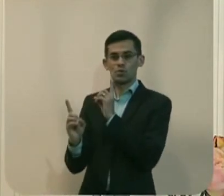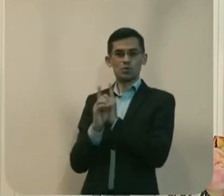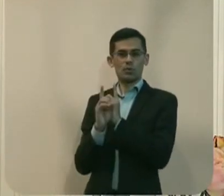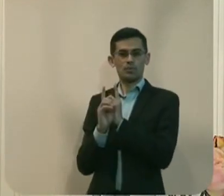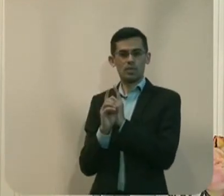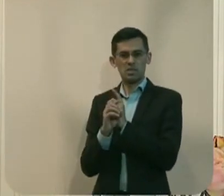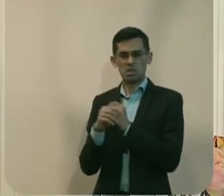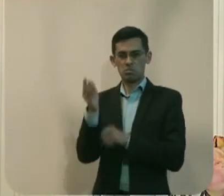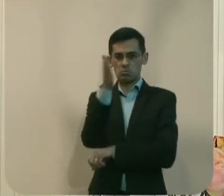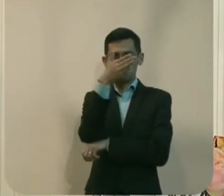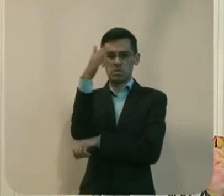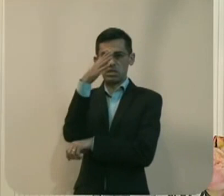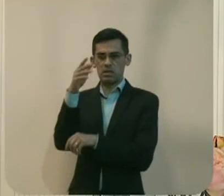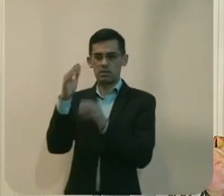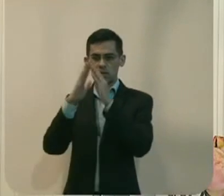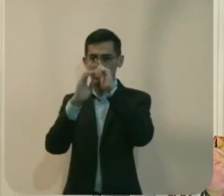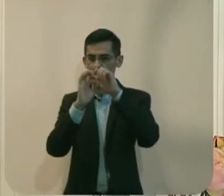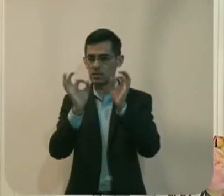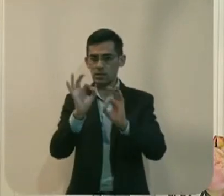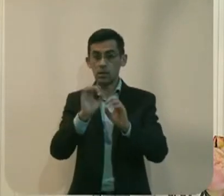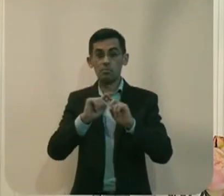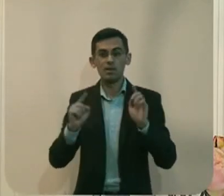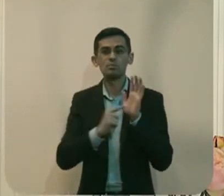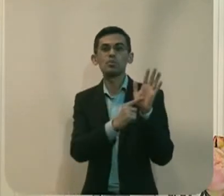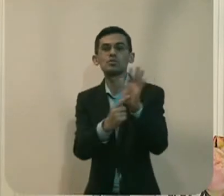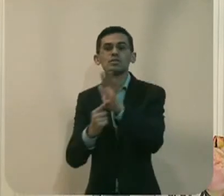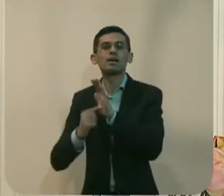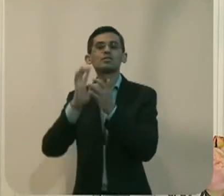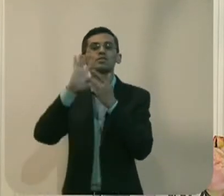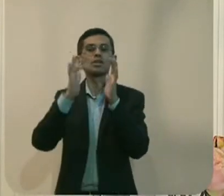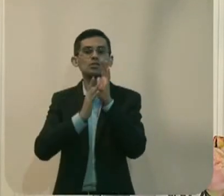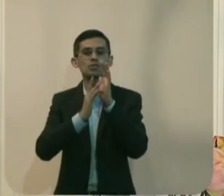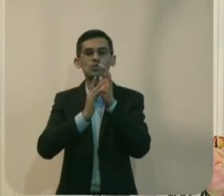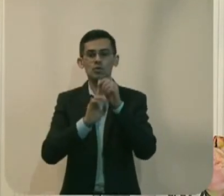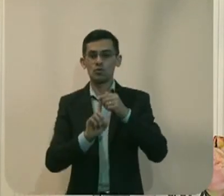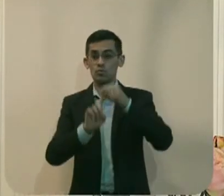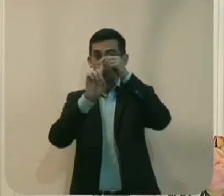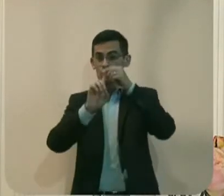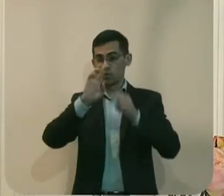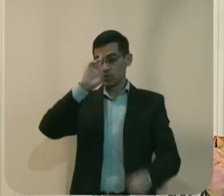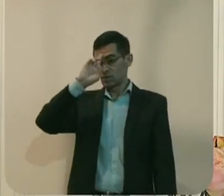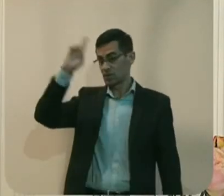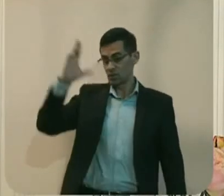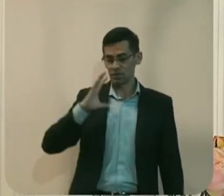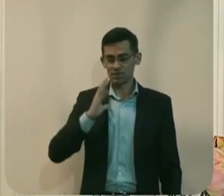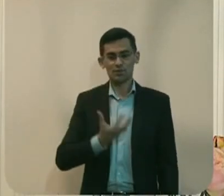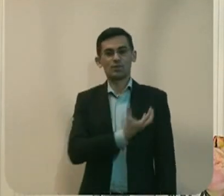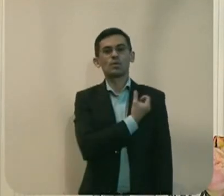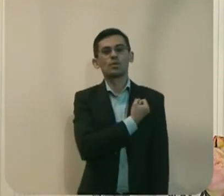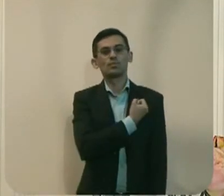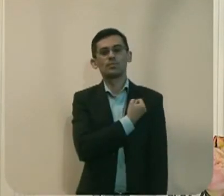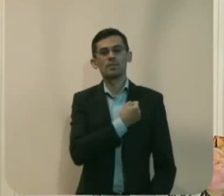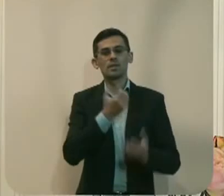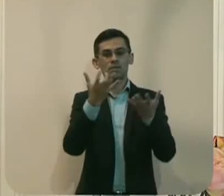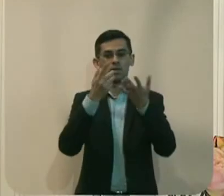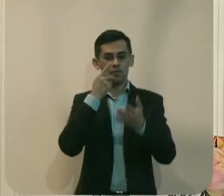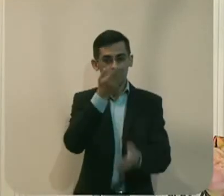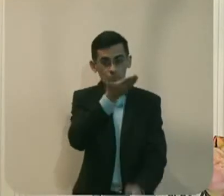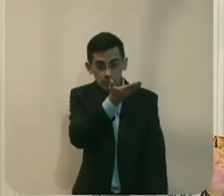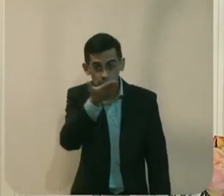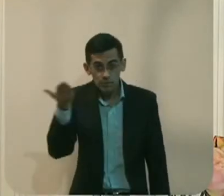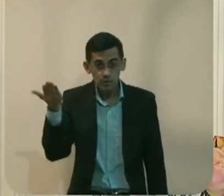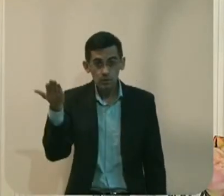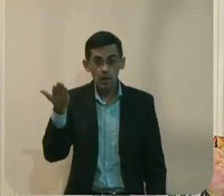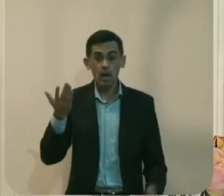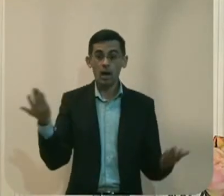mostrou a bandeira da sua igreja, mas mostravam Jesus Cristo como Senhor da sua vida. E eu queria dizer para você,